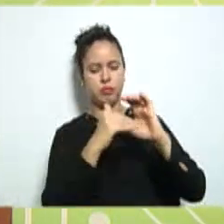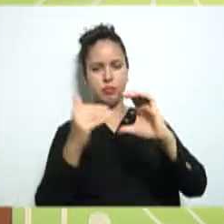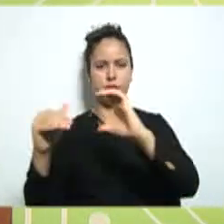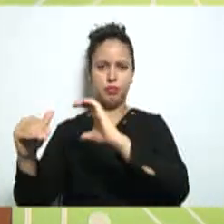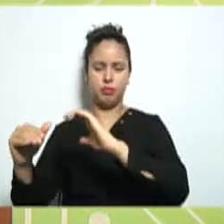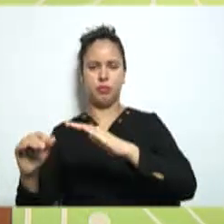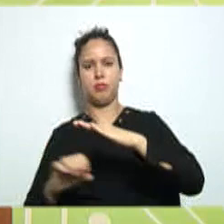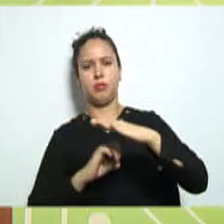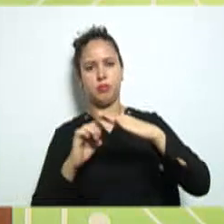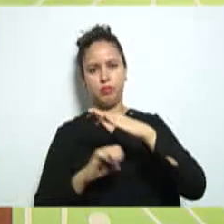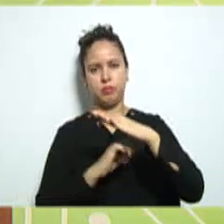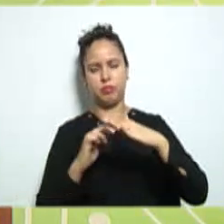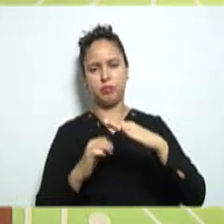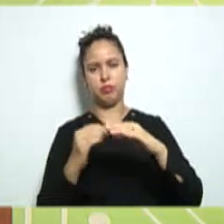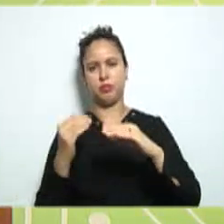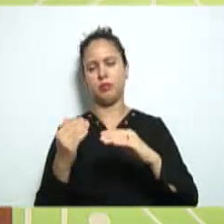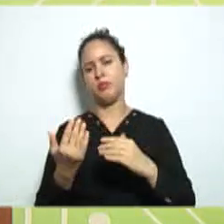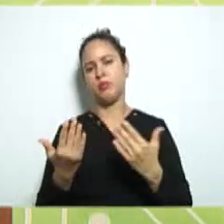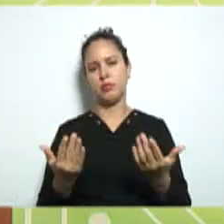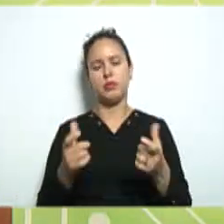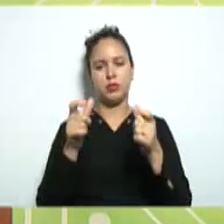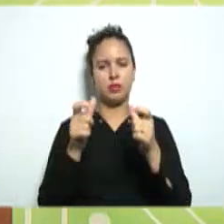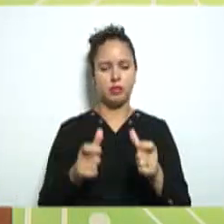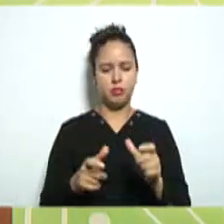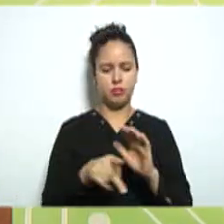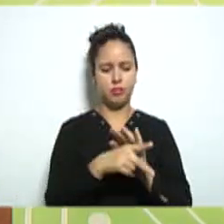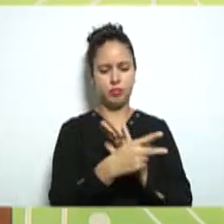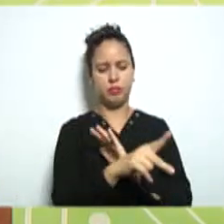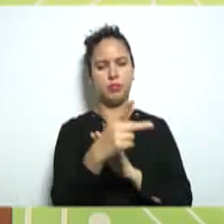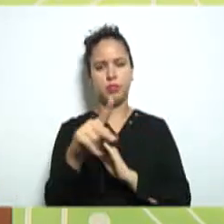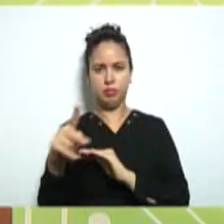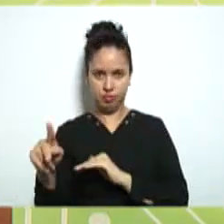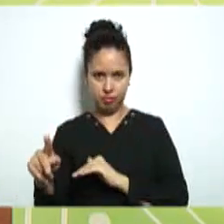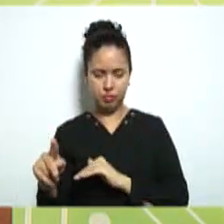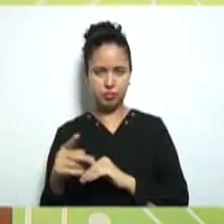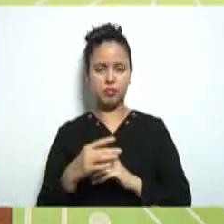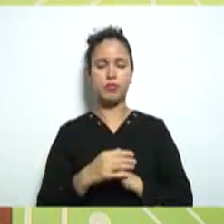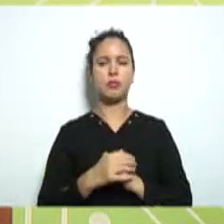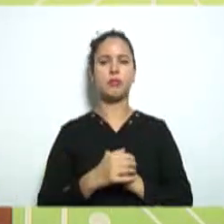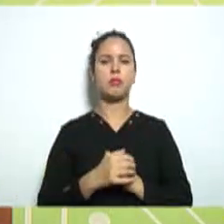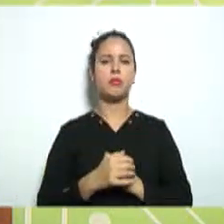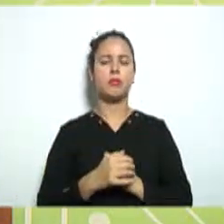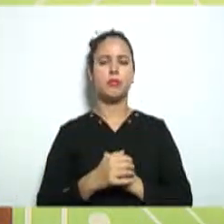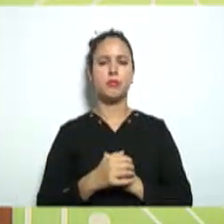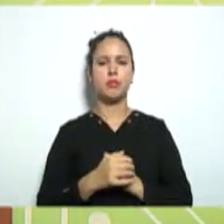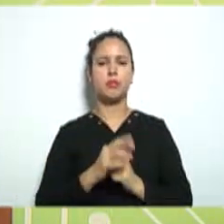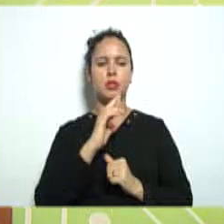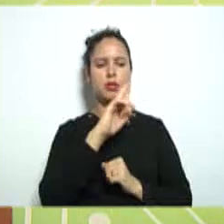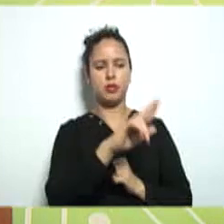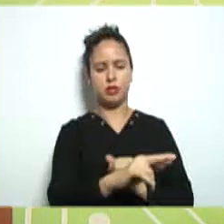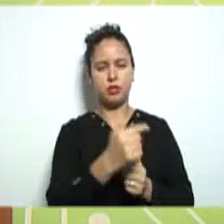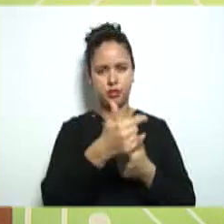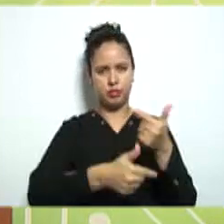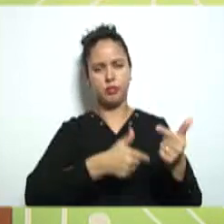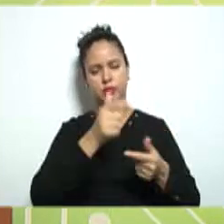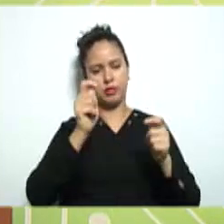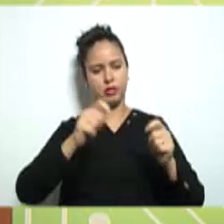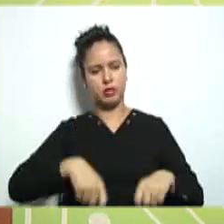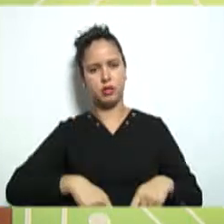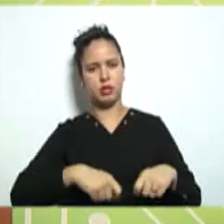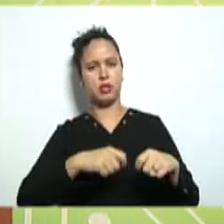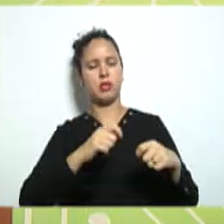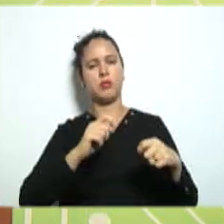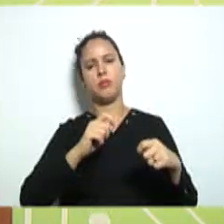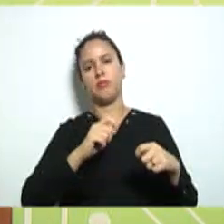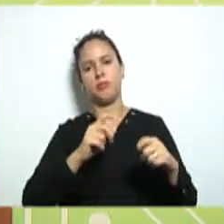o e-mail ou posta em algum lugar e o resultado do trabalho já pode ser acompanhado pelas